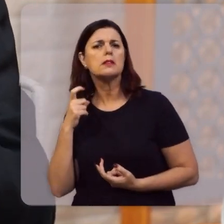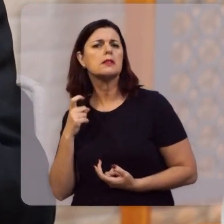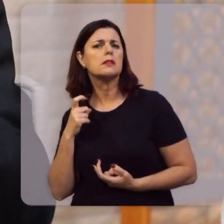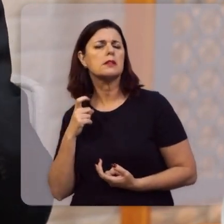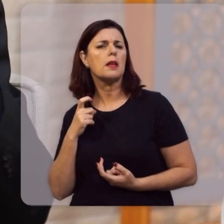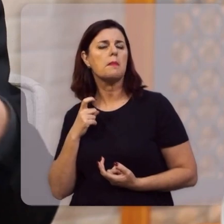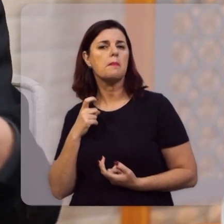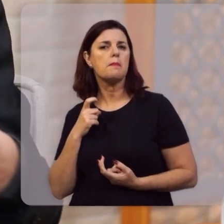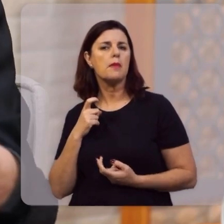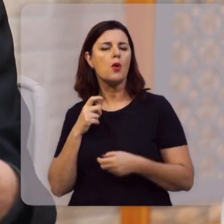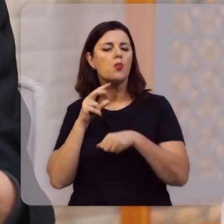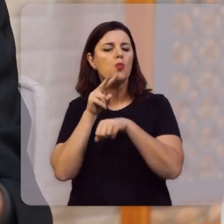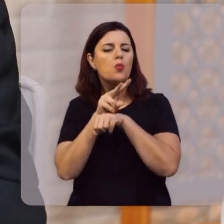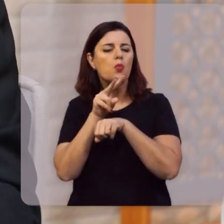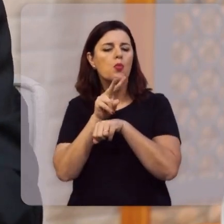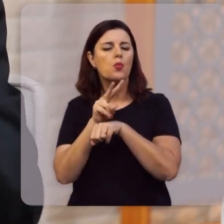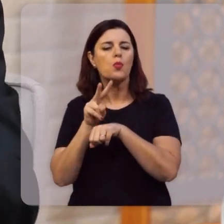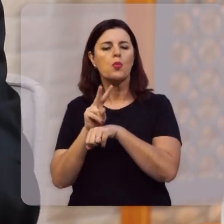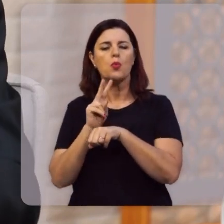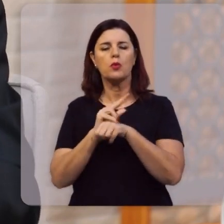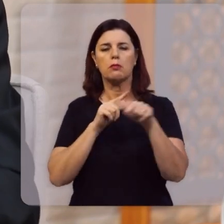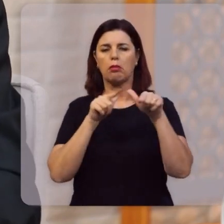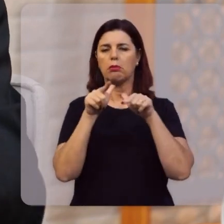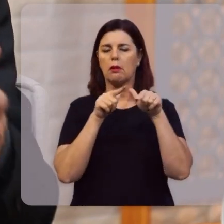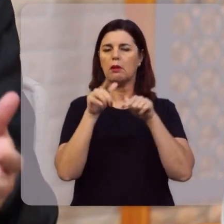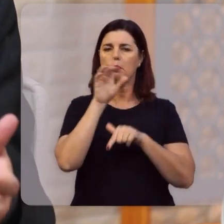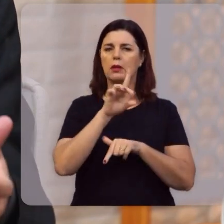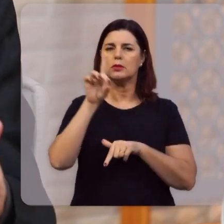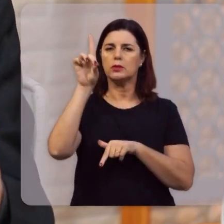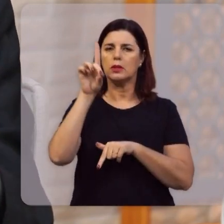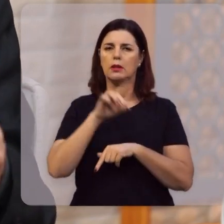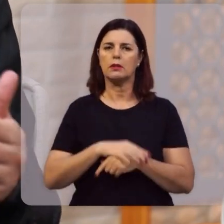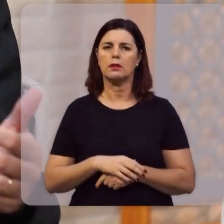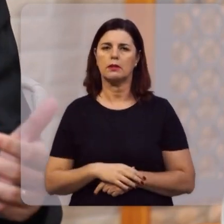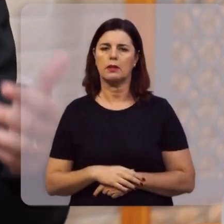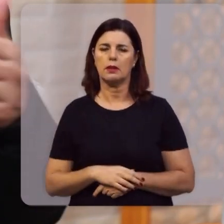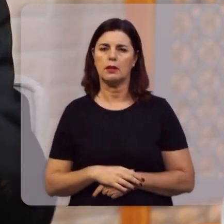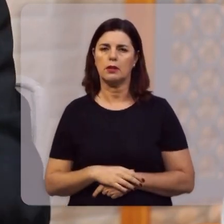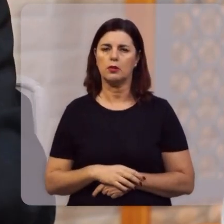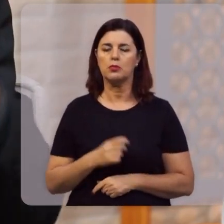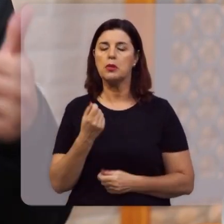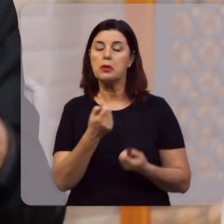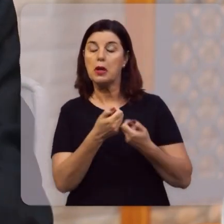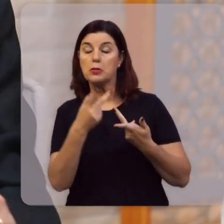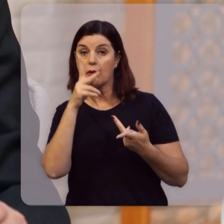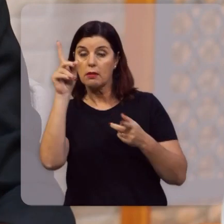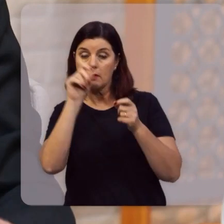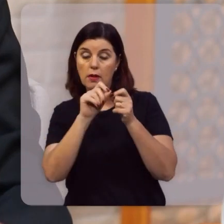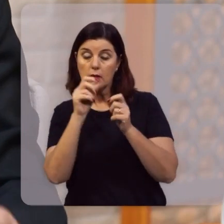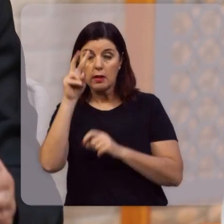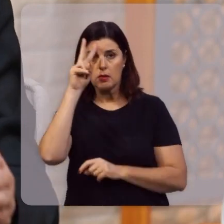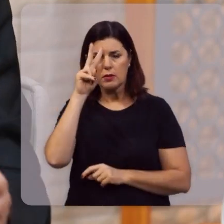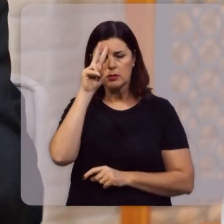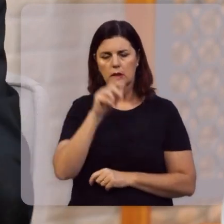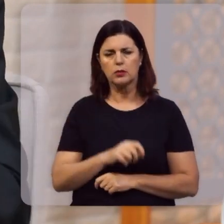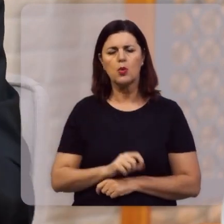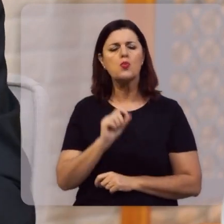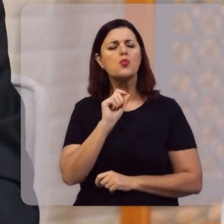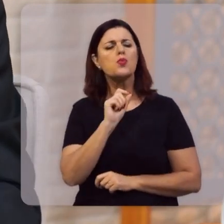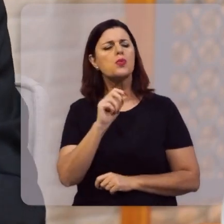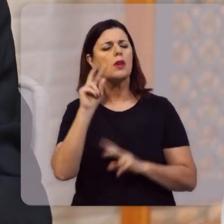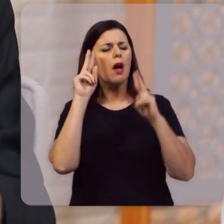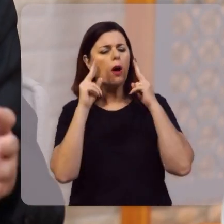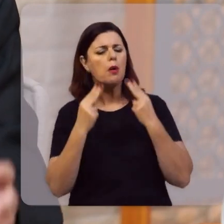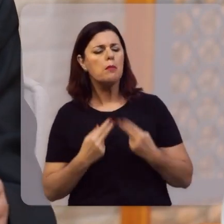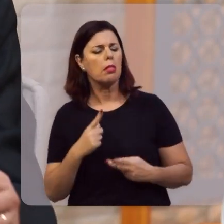né, esse cuidado, essa ação de Deus e consequentemente, aquilo que Ele está fazendo na história. Então, por que a